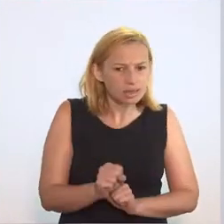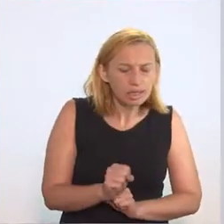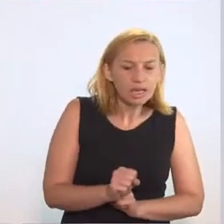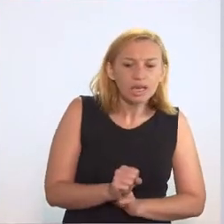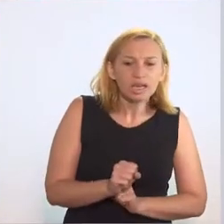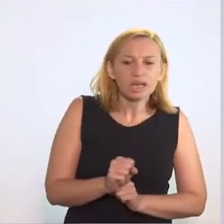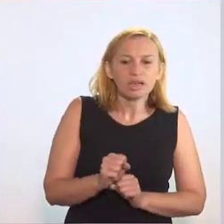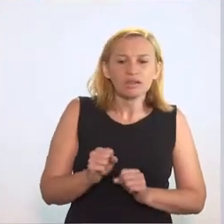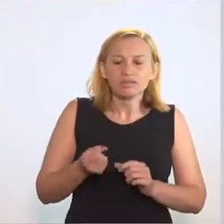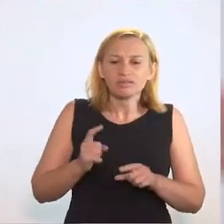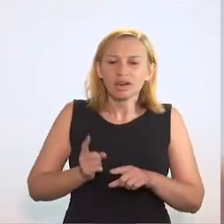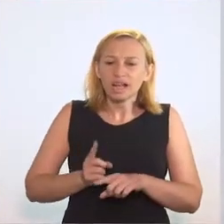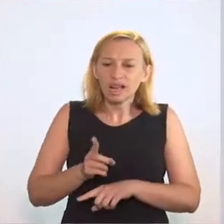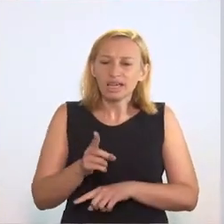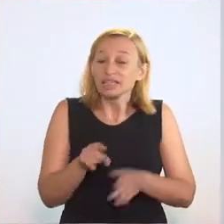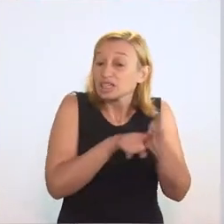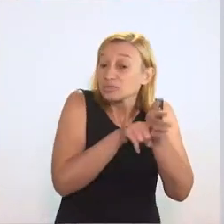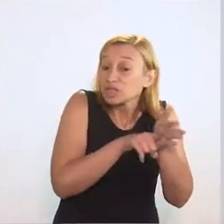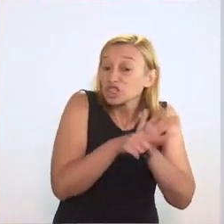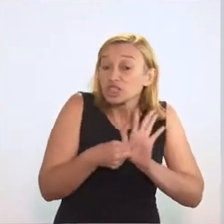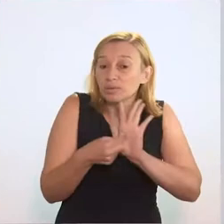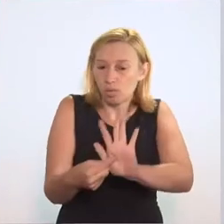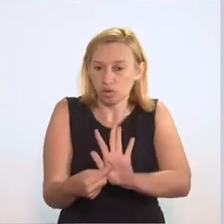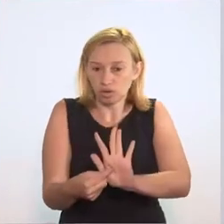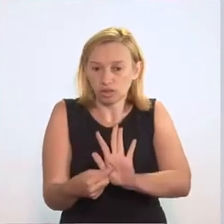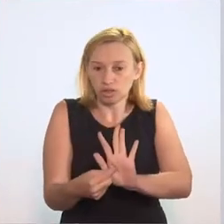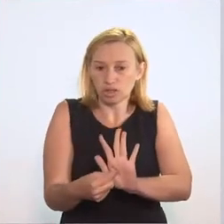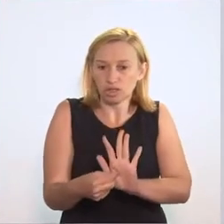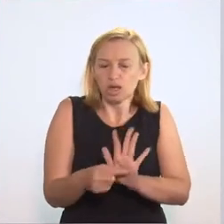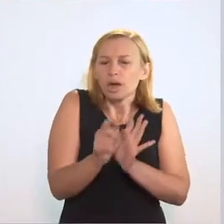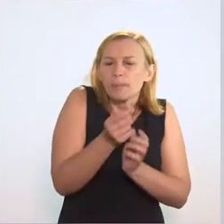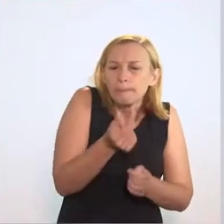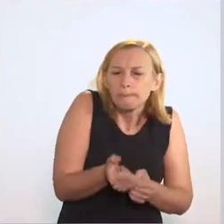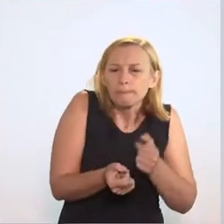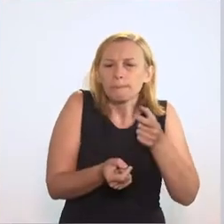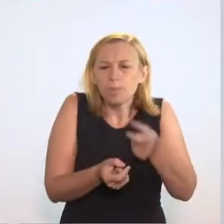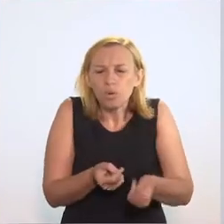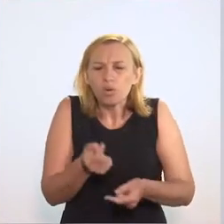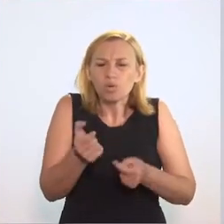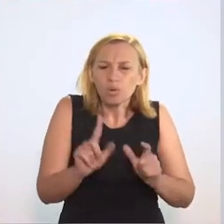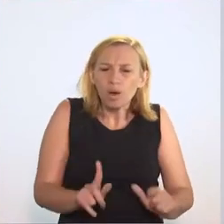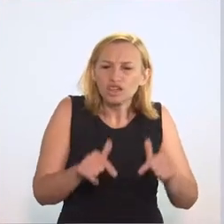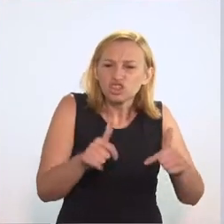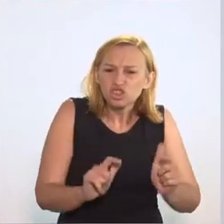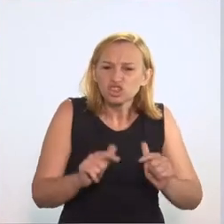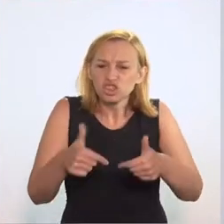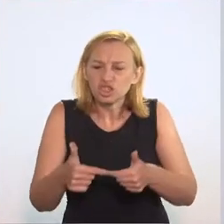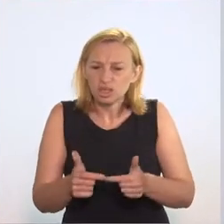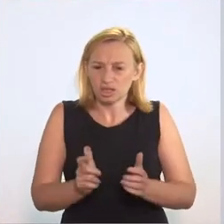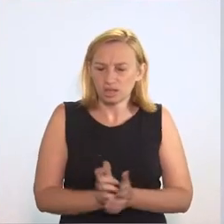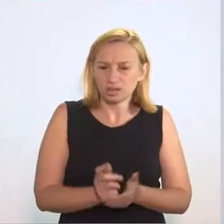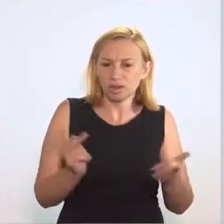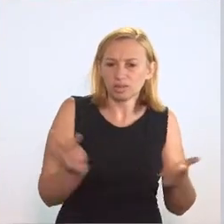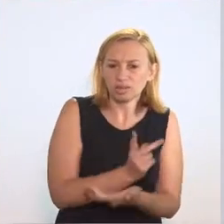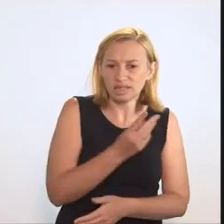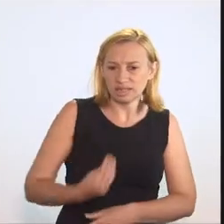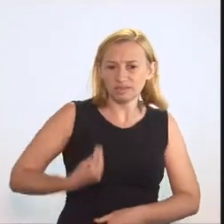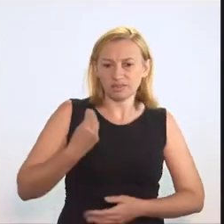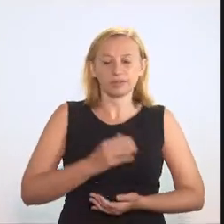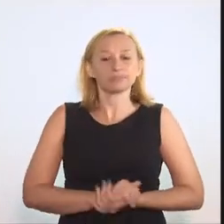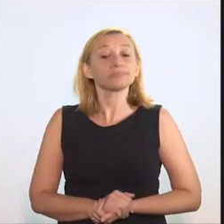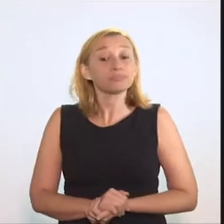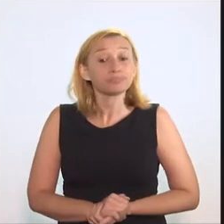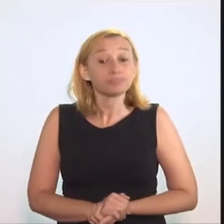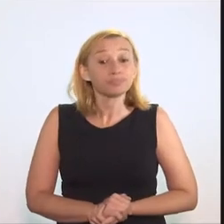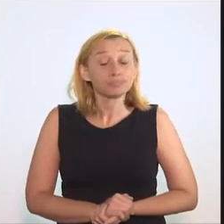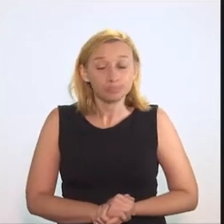isso, que vai para além do que as pesquisas mostram, nos pequenos gestos da vida, nas pequenas situações.